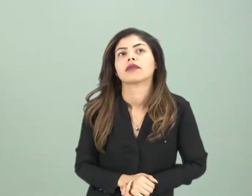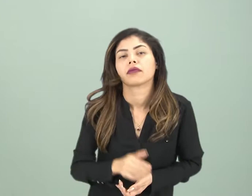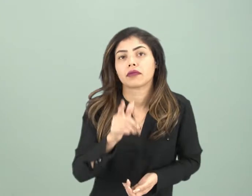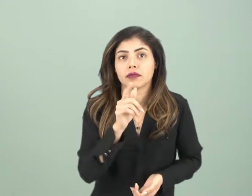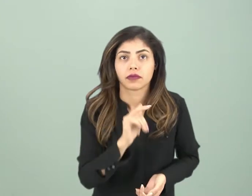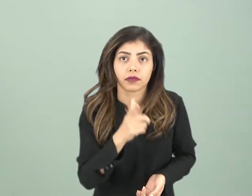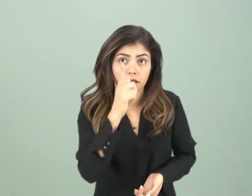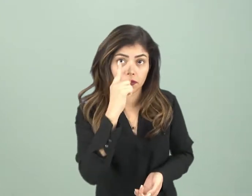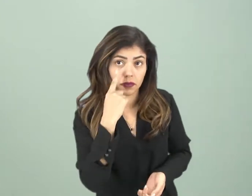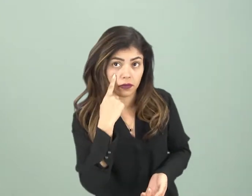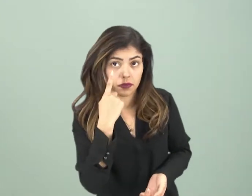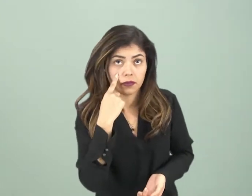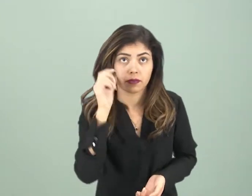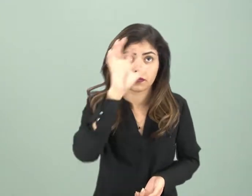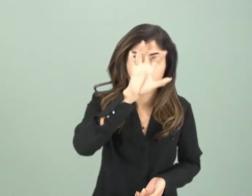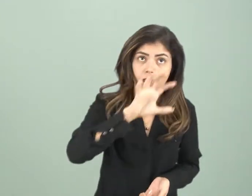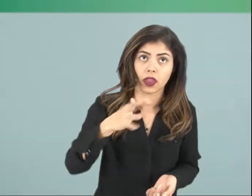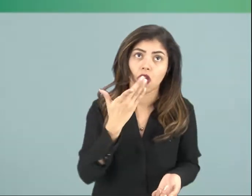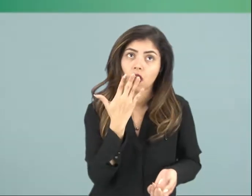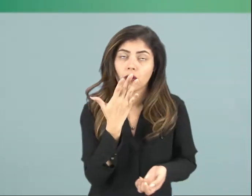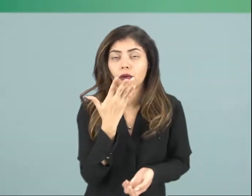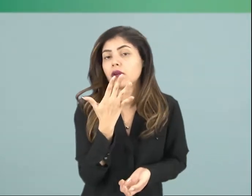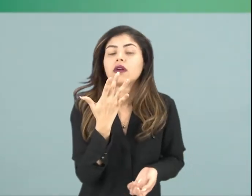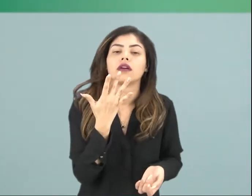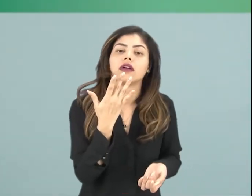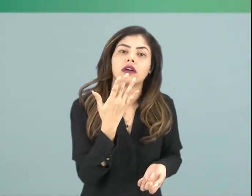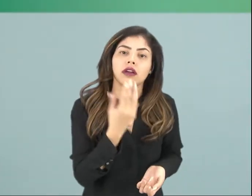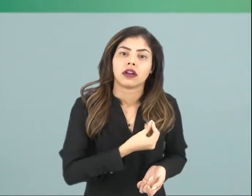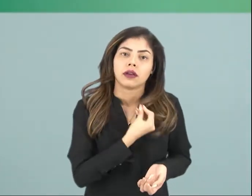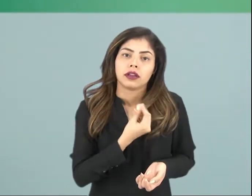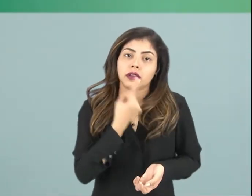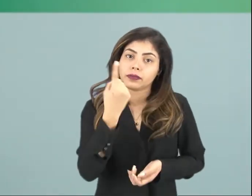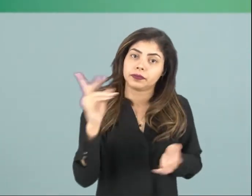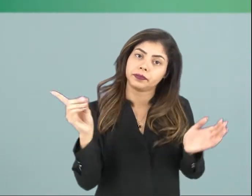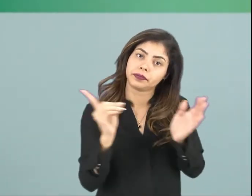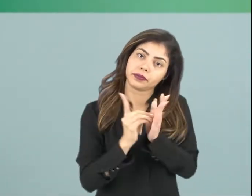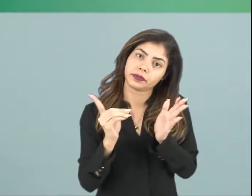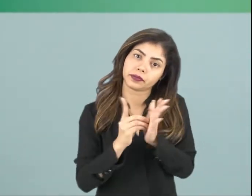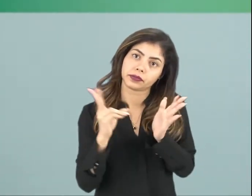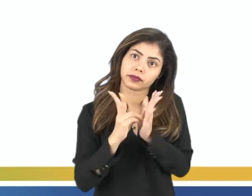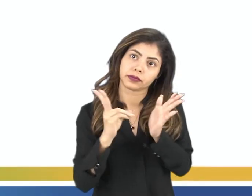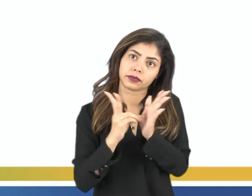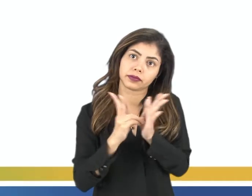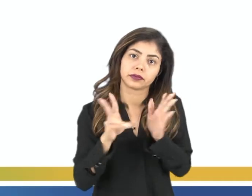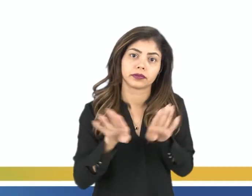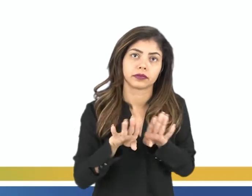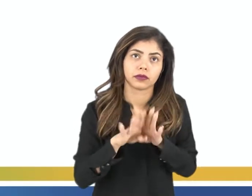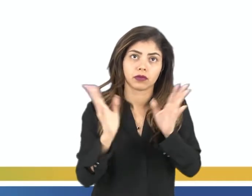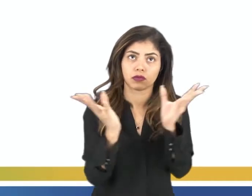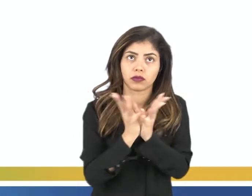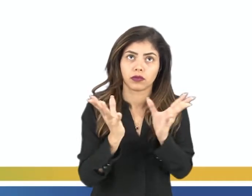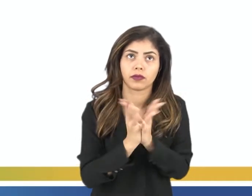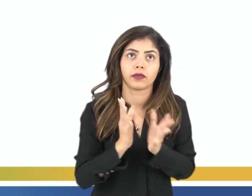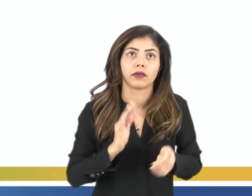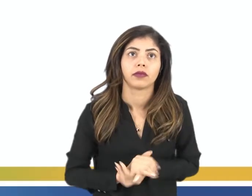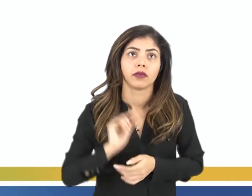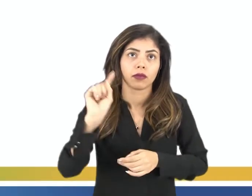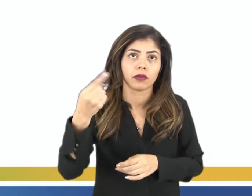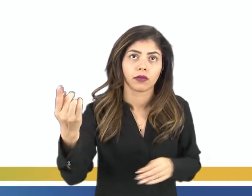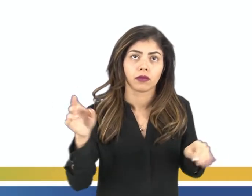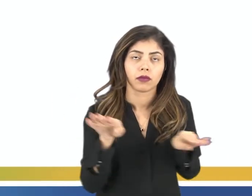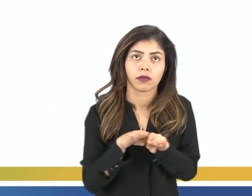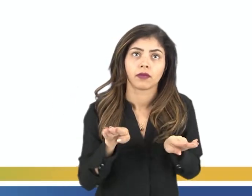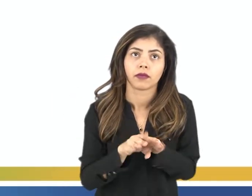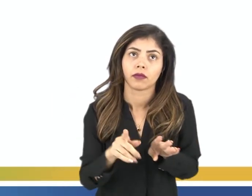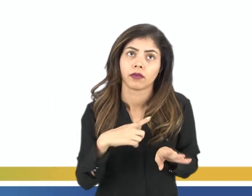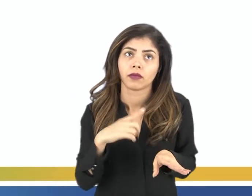mapa, podemos observar as cores, cada cor representa uma tribo linguística, um tronco linguístico de índios. Tá? Além disso, nós